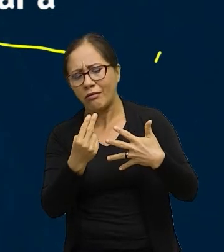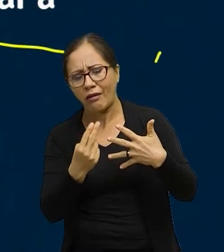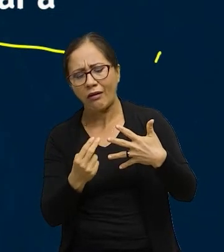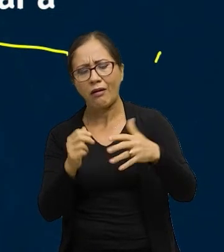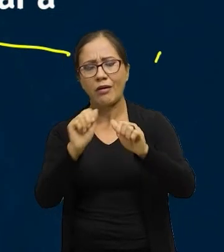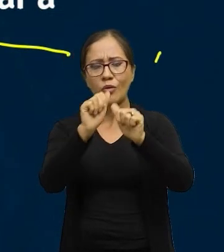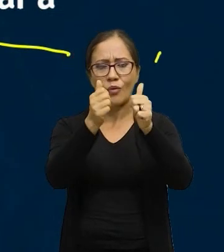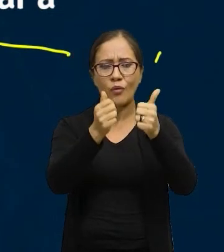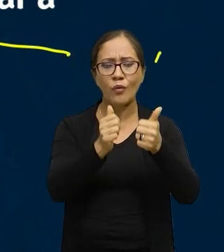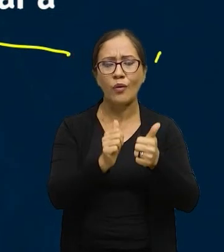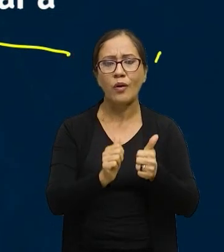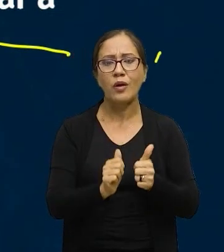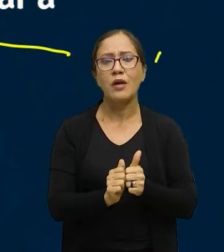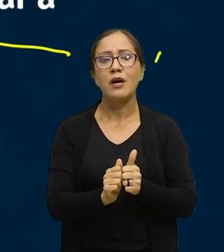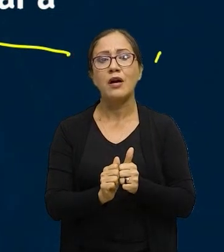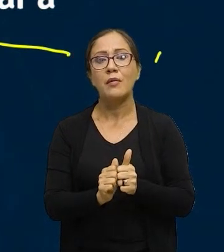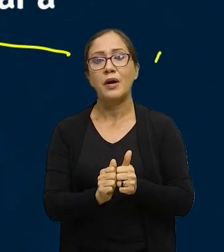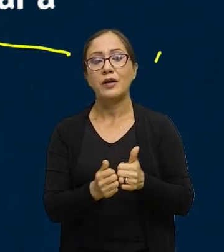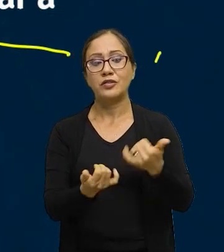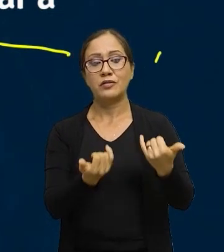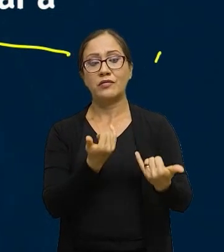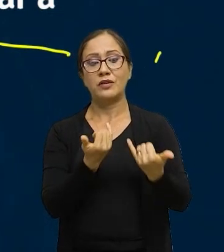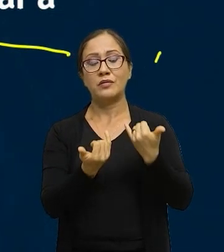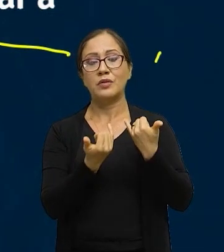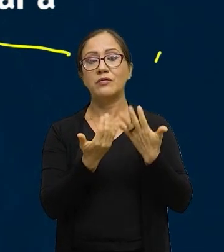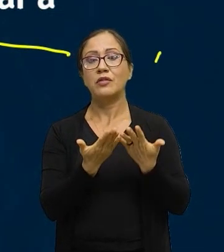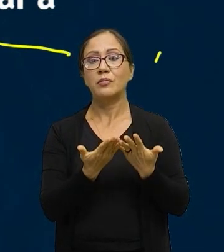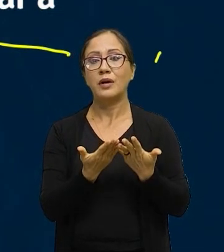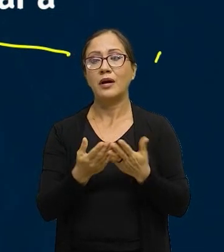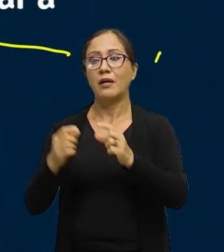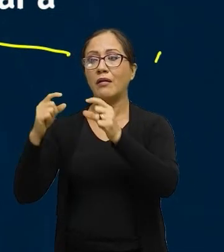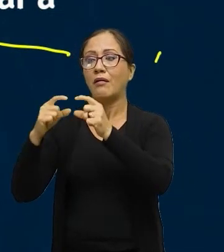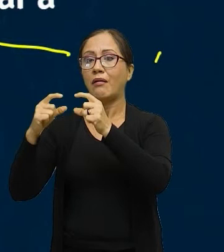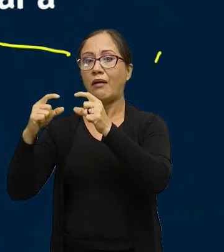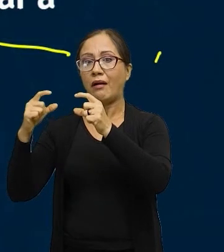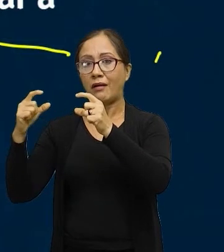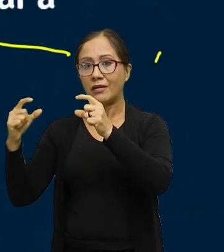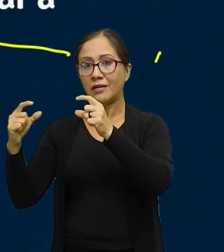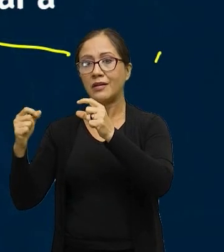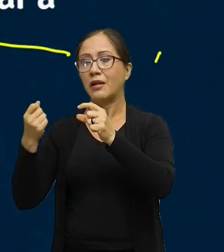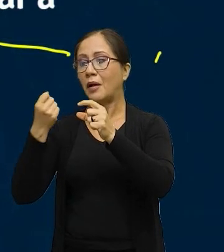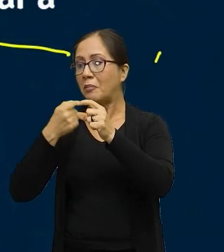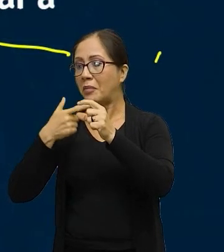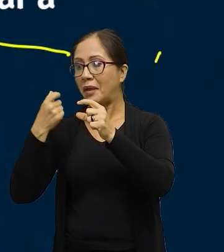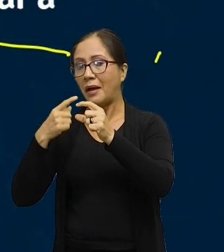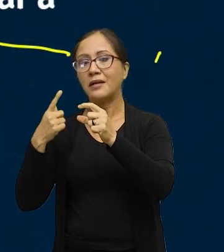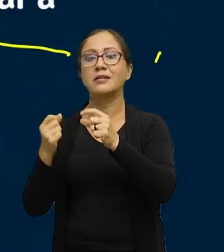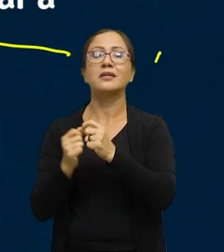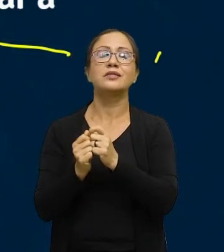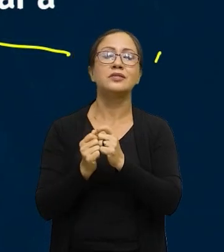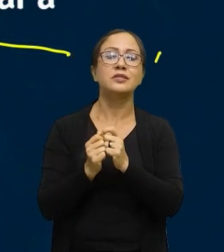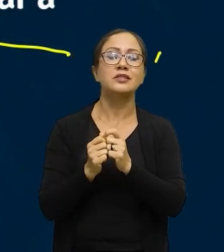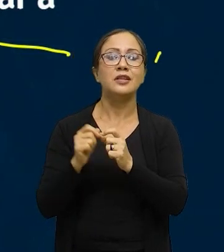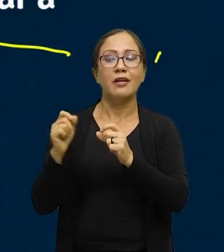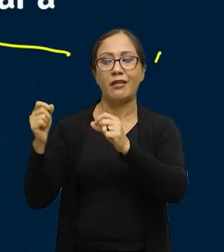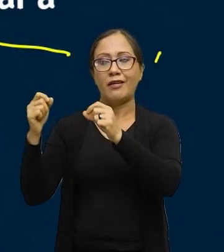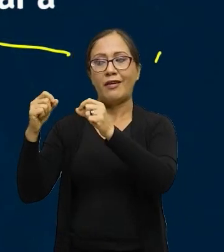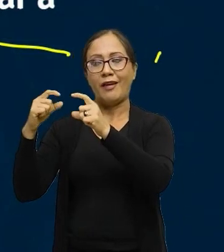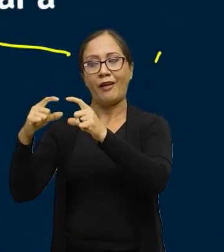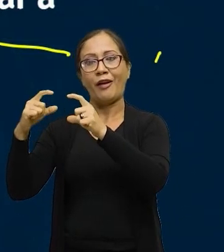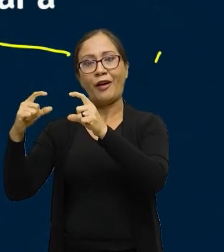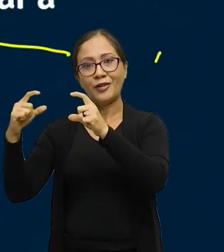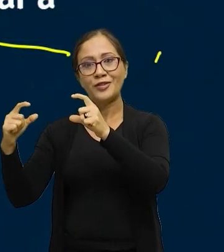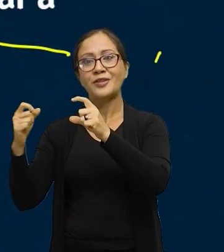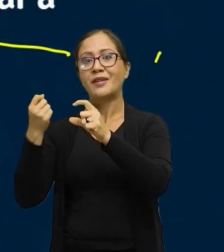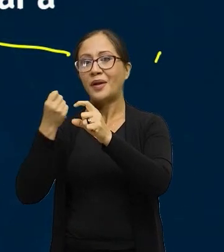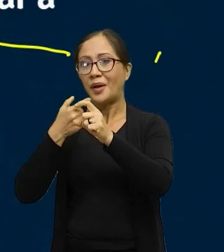que faz com que você entenda a tirinha, o humor da tirinha, né? Que ela é bem-humorada, ela vem